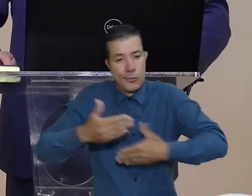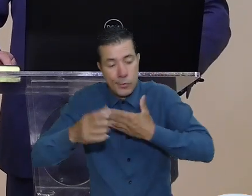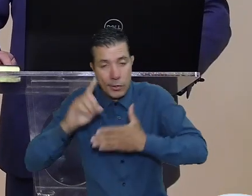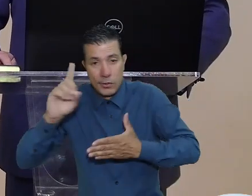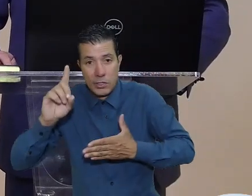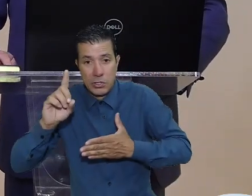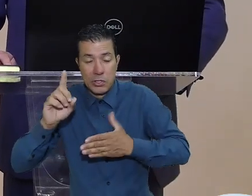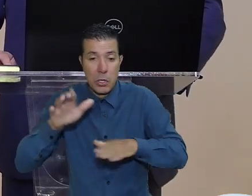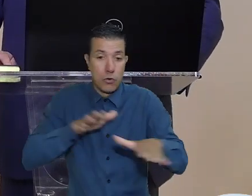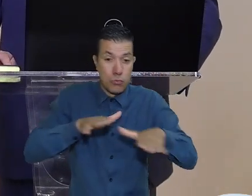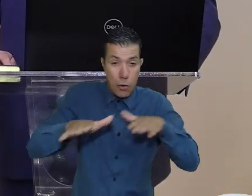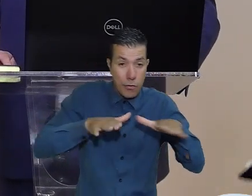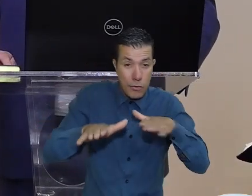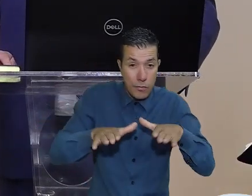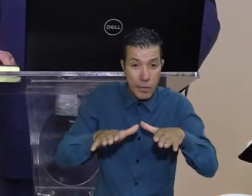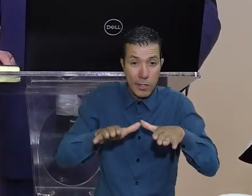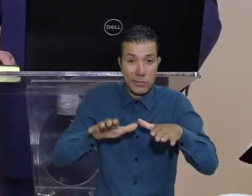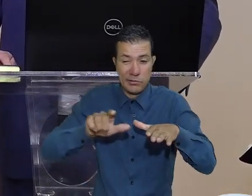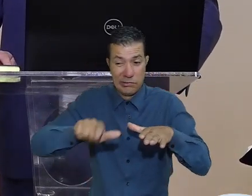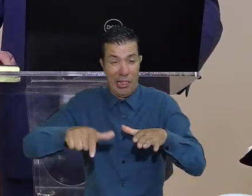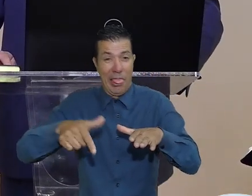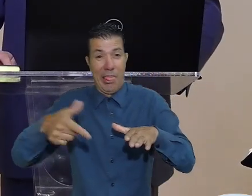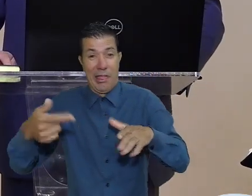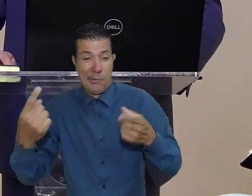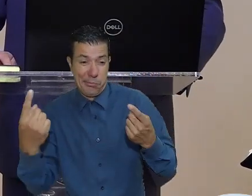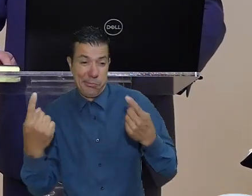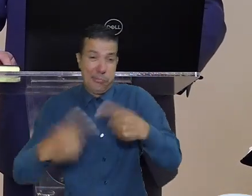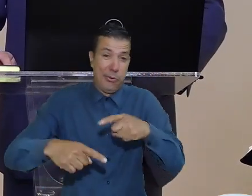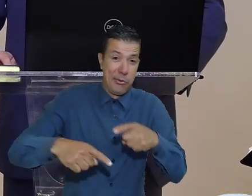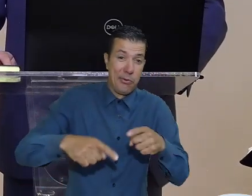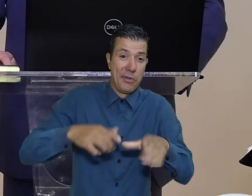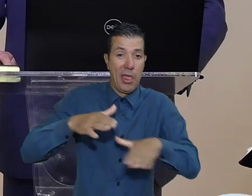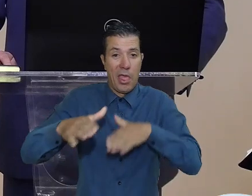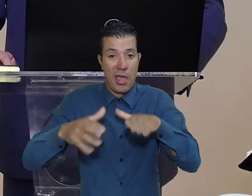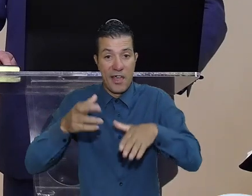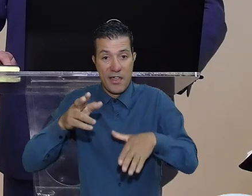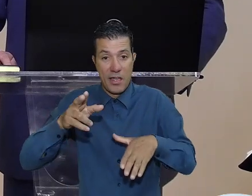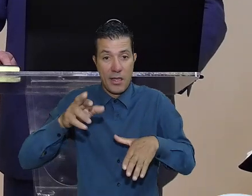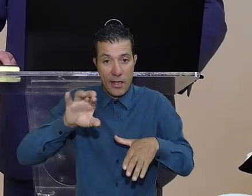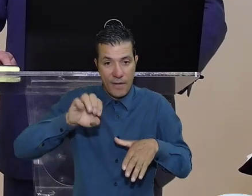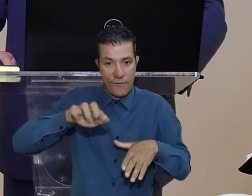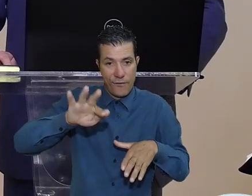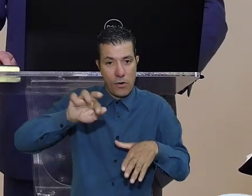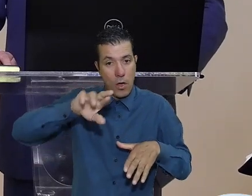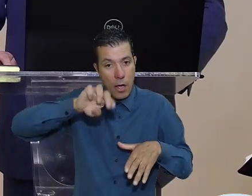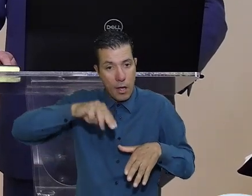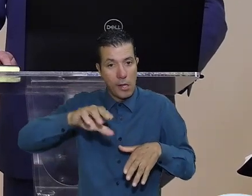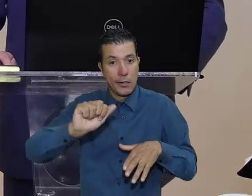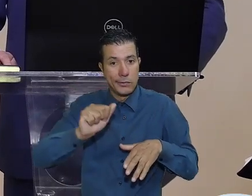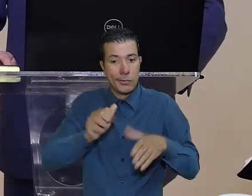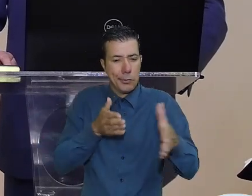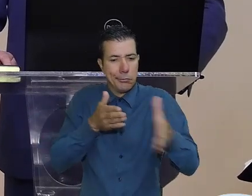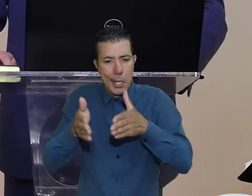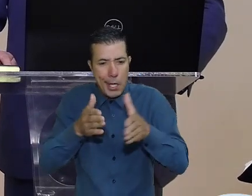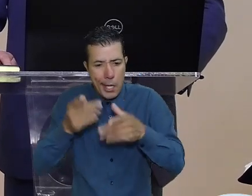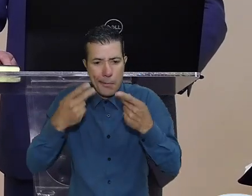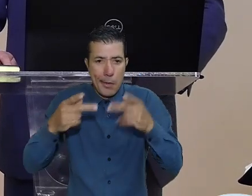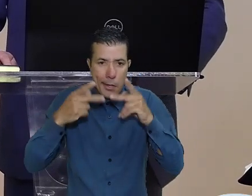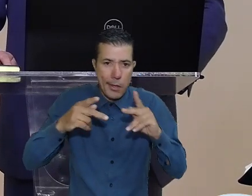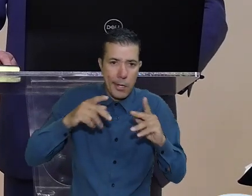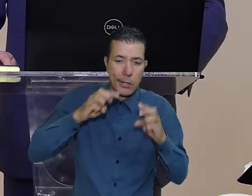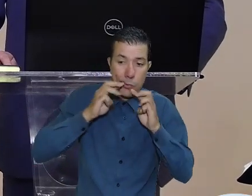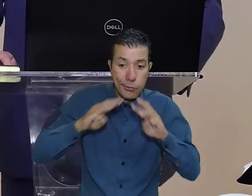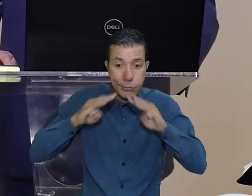um outro movimento que era chamado de contra-reforma, que atacava o povo de Deus que estava ali pregando a mensagem, pregando o